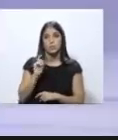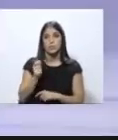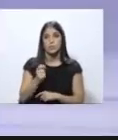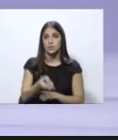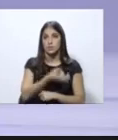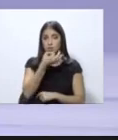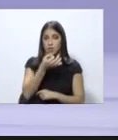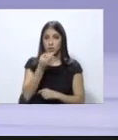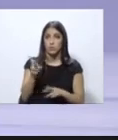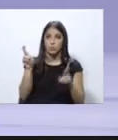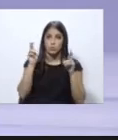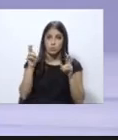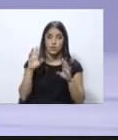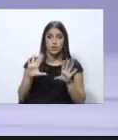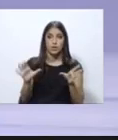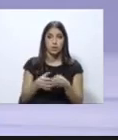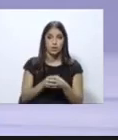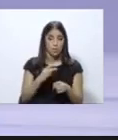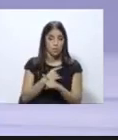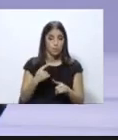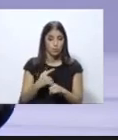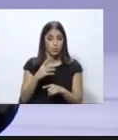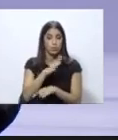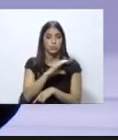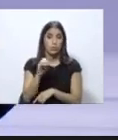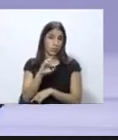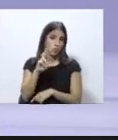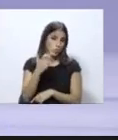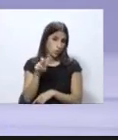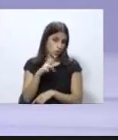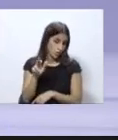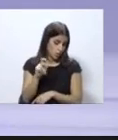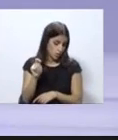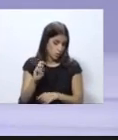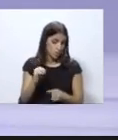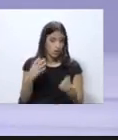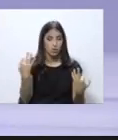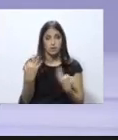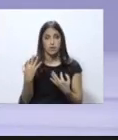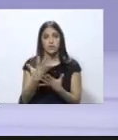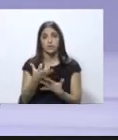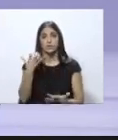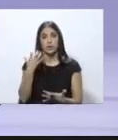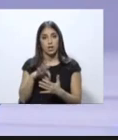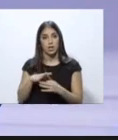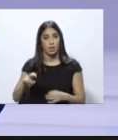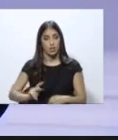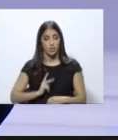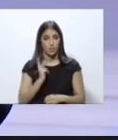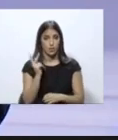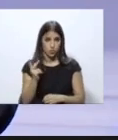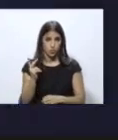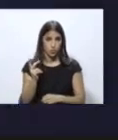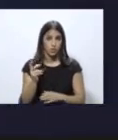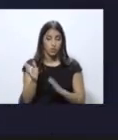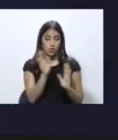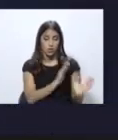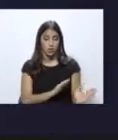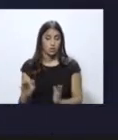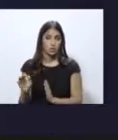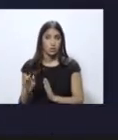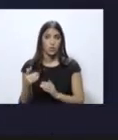equipe. E, de facto, isso é notável, porque o João Rodrigues, que aparecia como o vencedor da edição Transat, era um